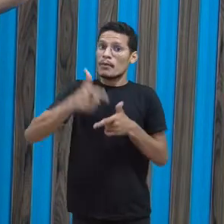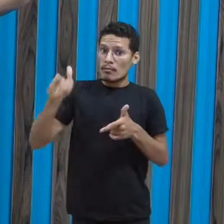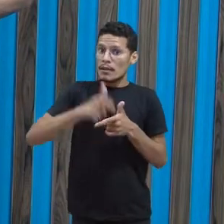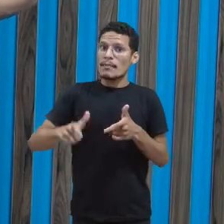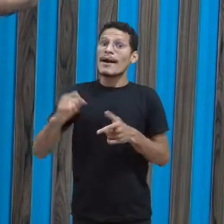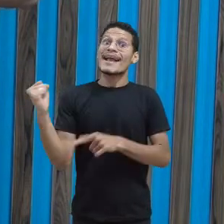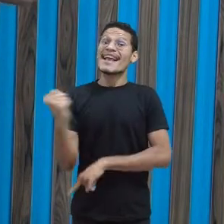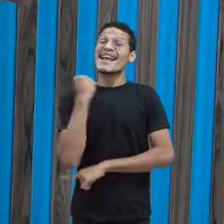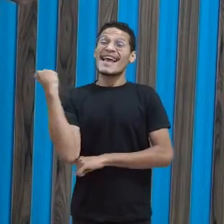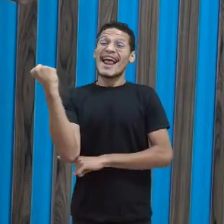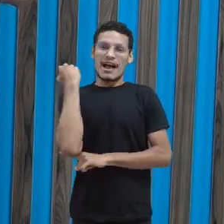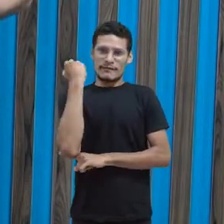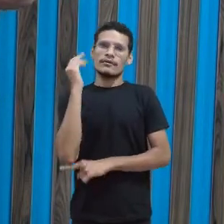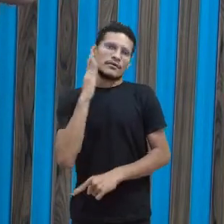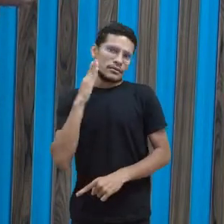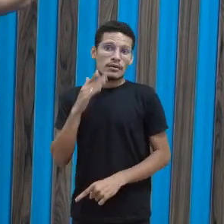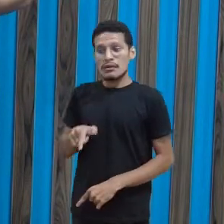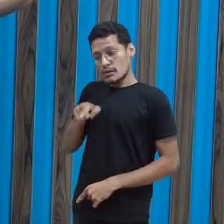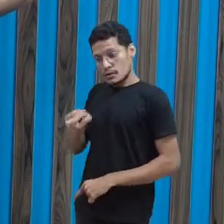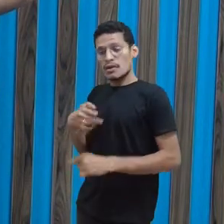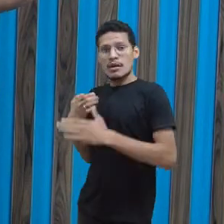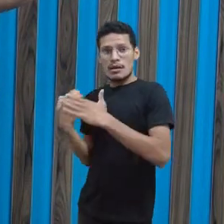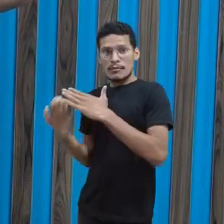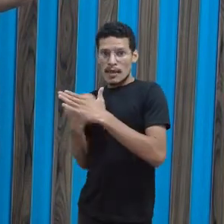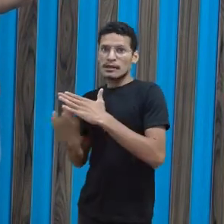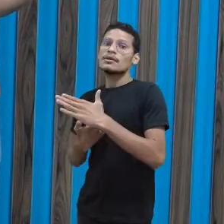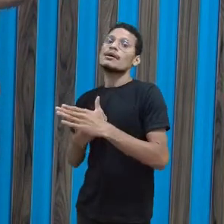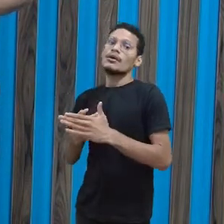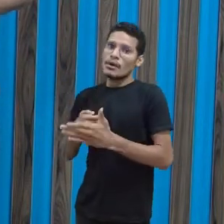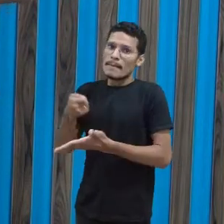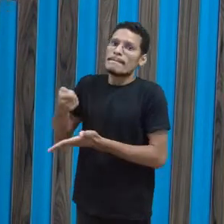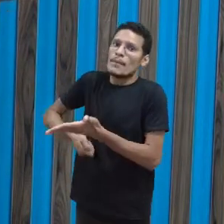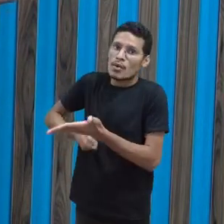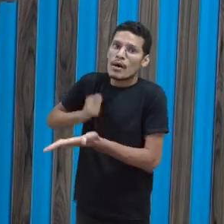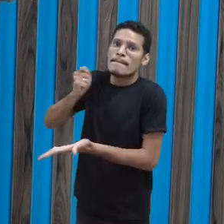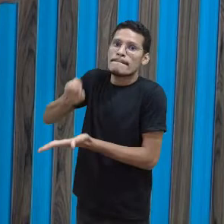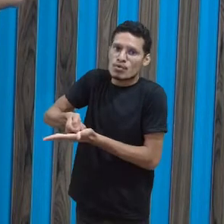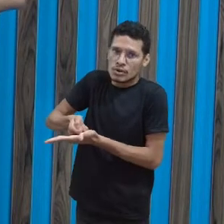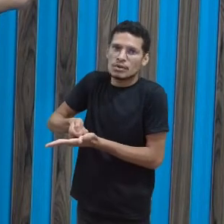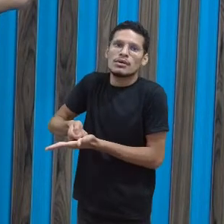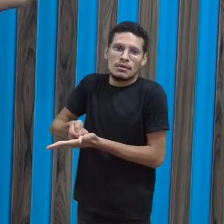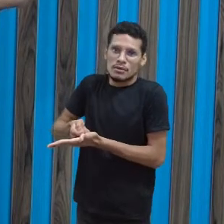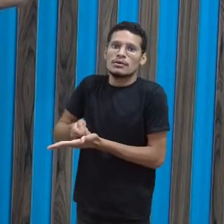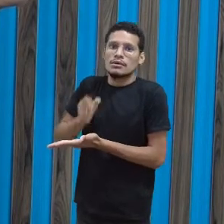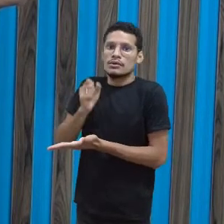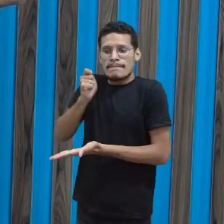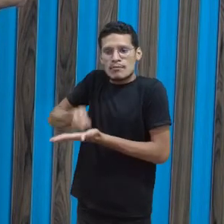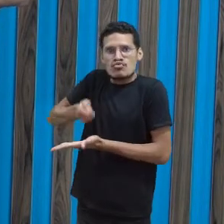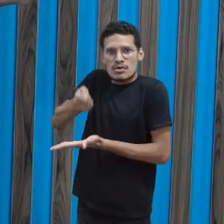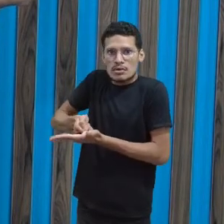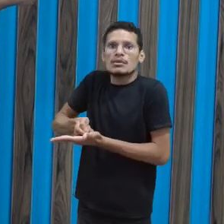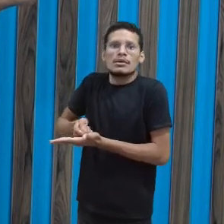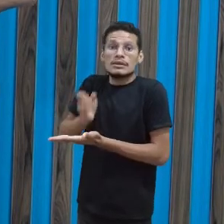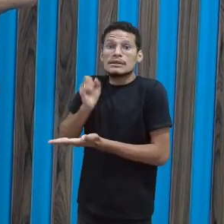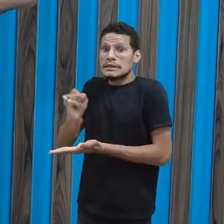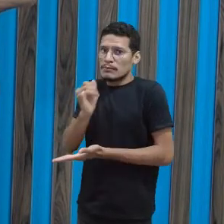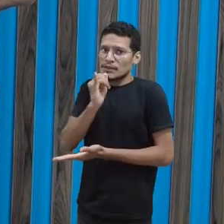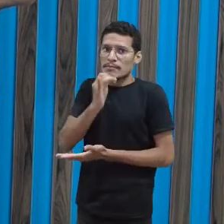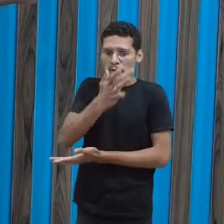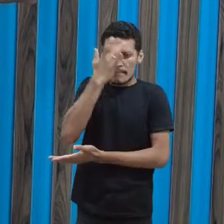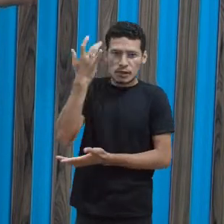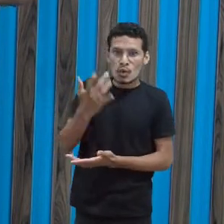grave. Então, que a empresa vai ser certamente punida caso isso seja descoberto, caso seja